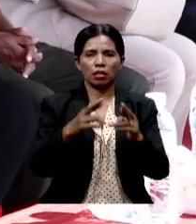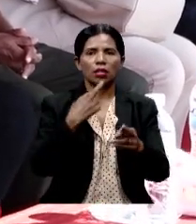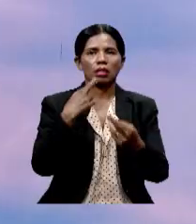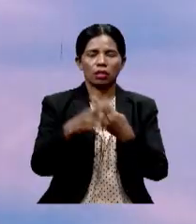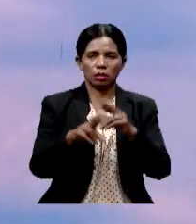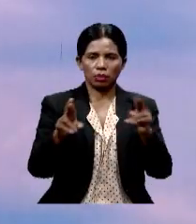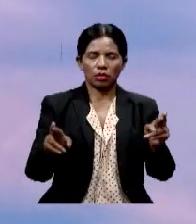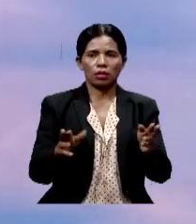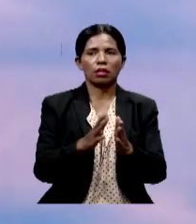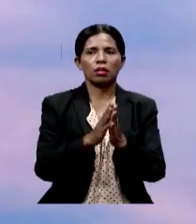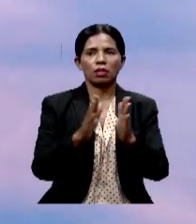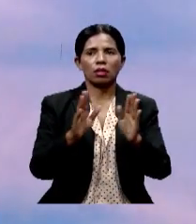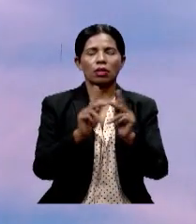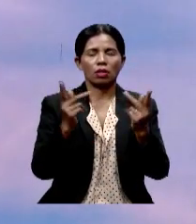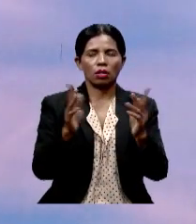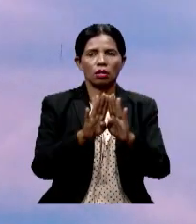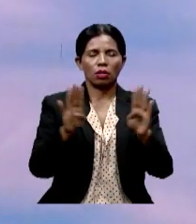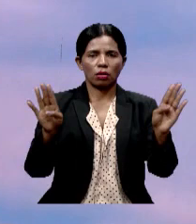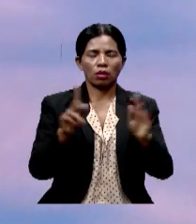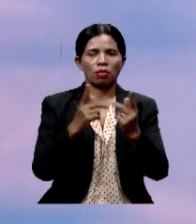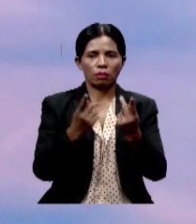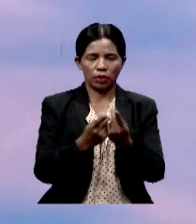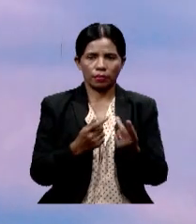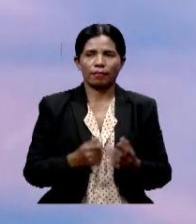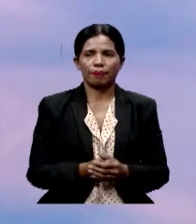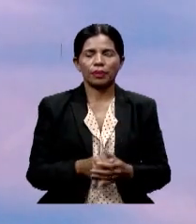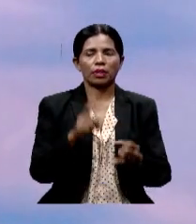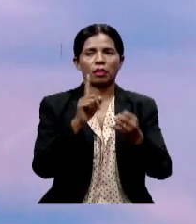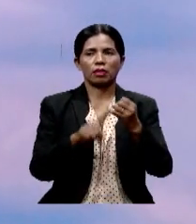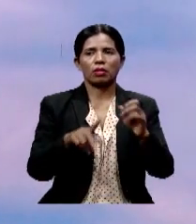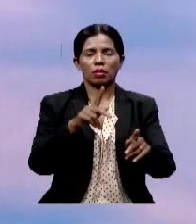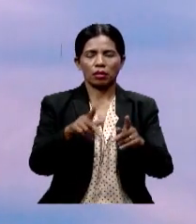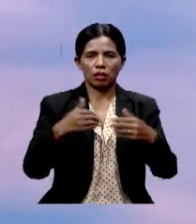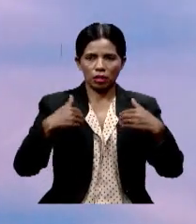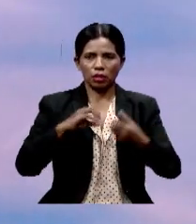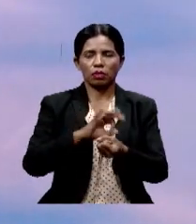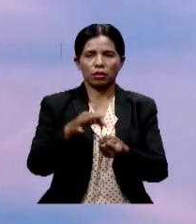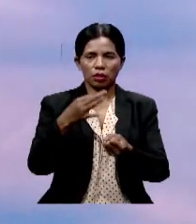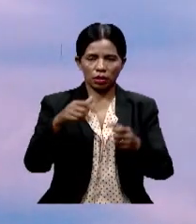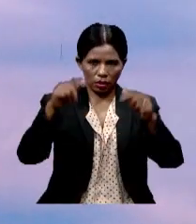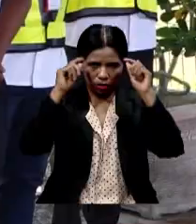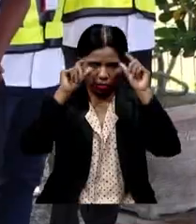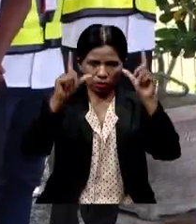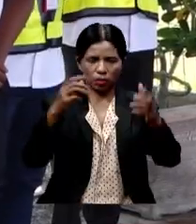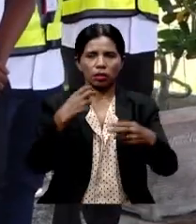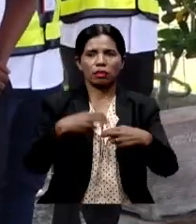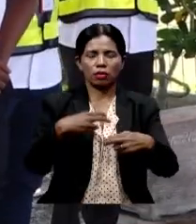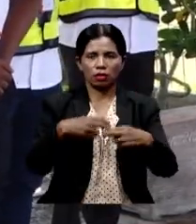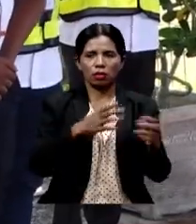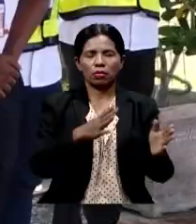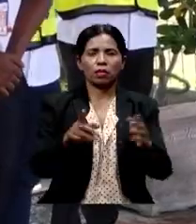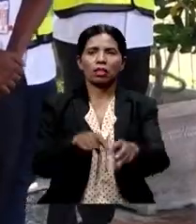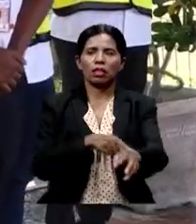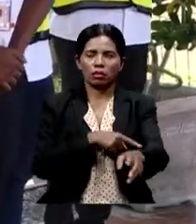pedido ou de qualquer companhia relevante ou aviação. E com os mais Covid-19, e a Timor-Leste, não havia impacto no processo nem clear